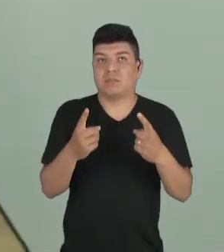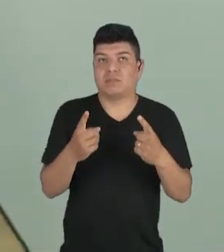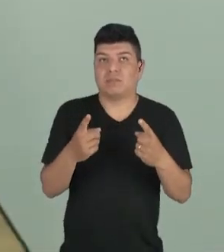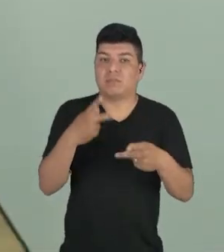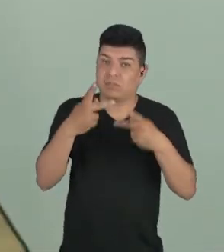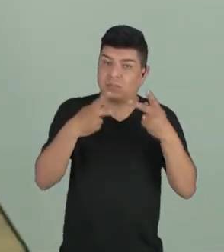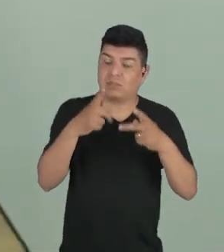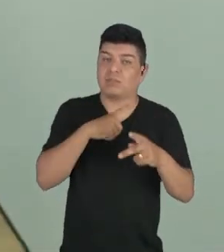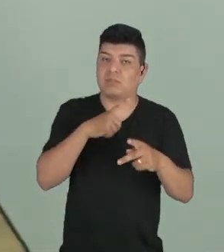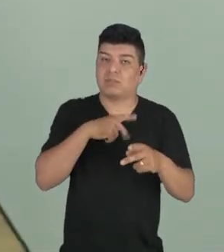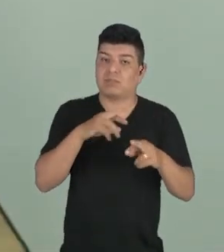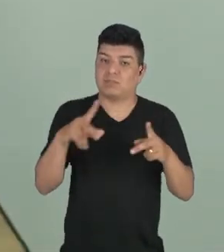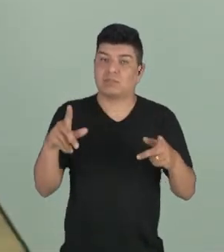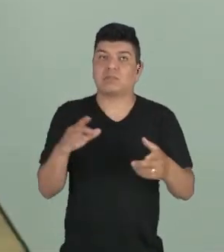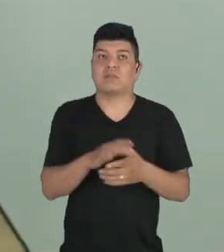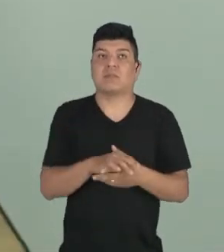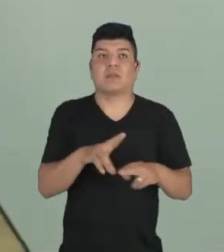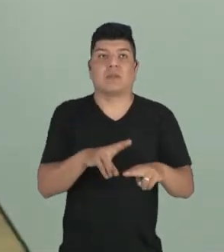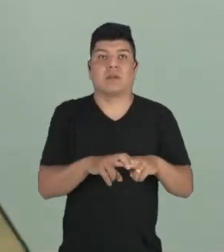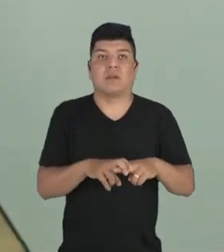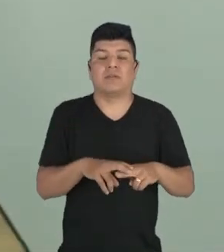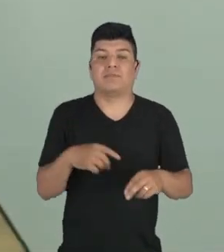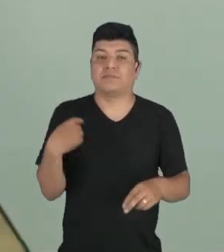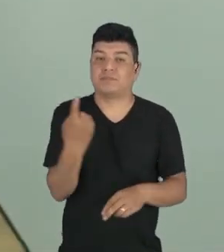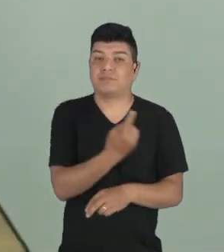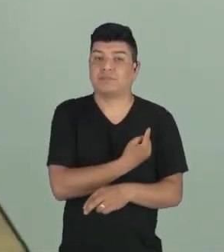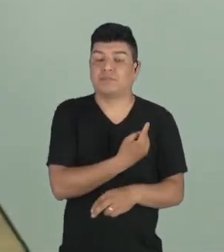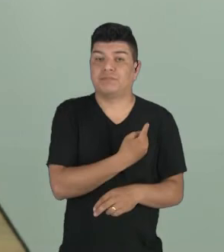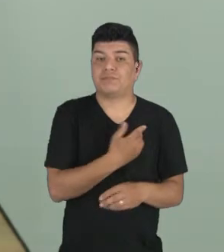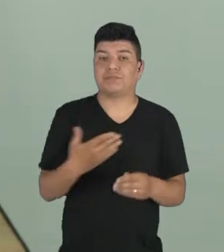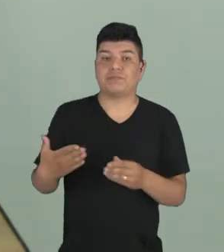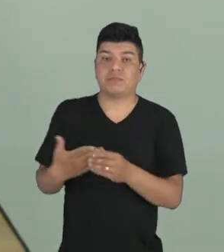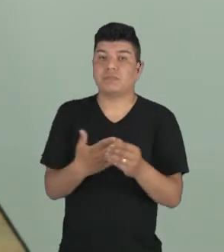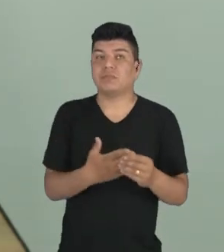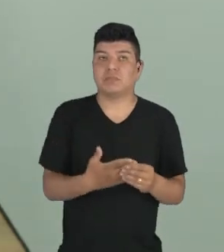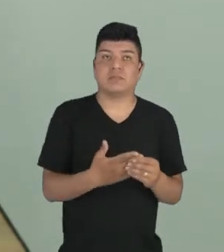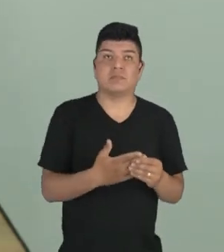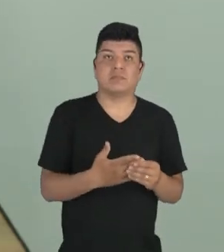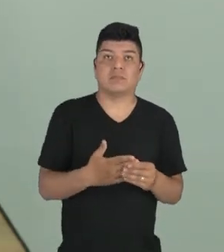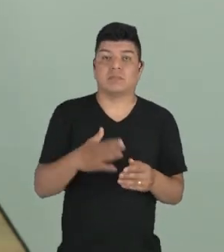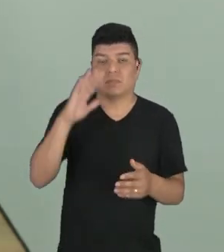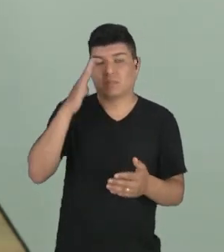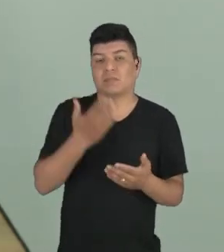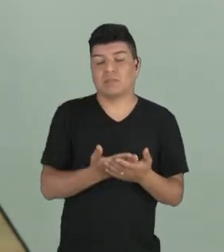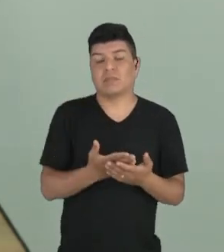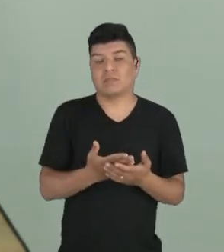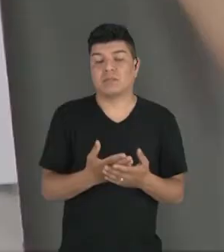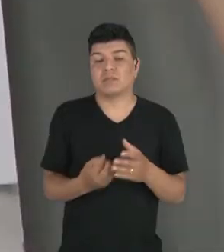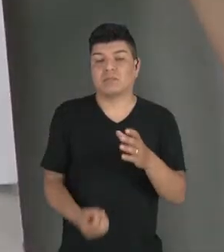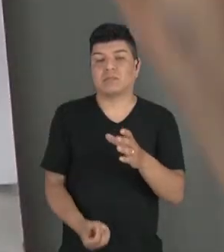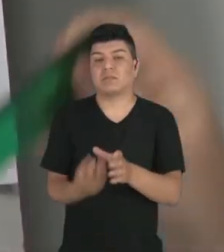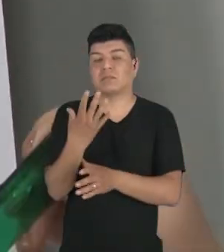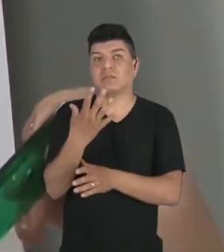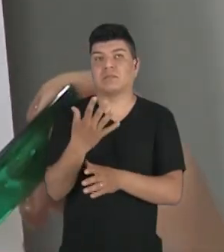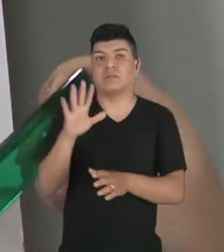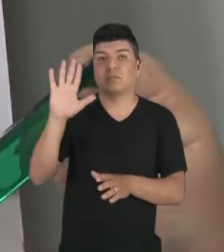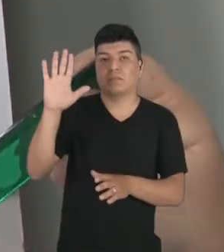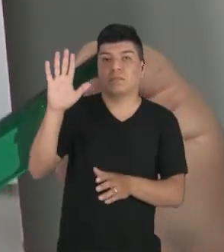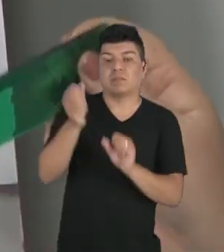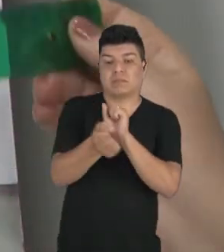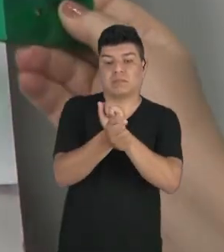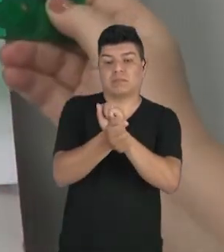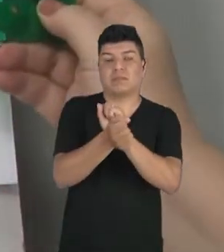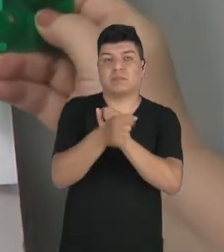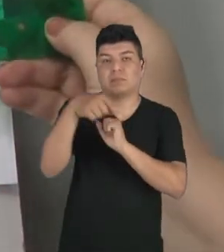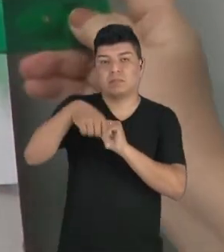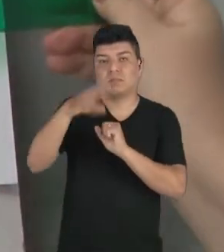nessas falas. Então, assim, o que nós trouxemos aqui, que muito se acredita que ela se originou na época da